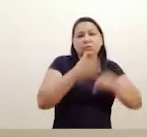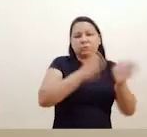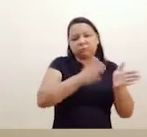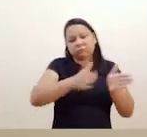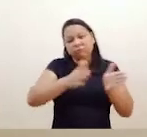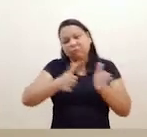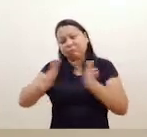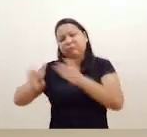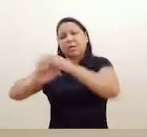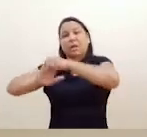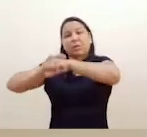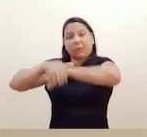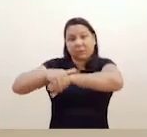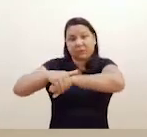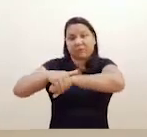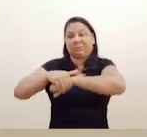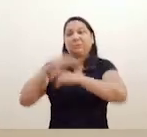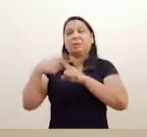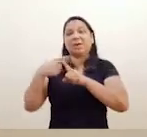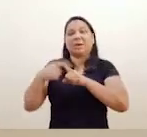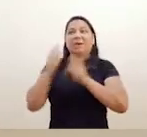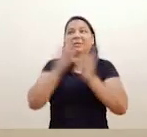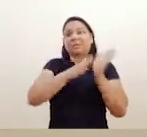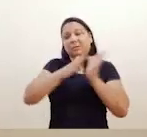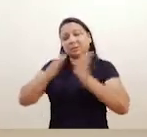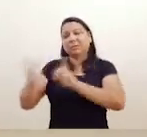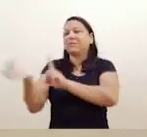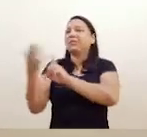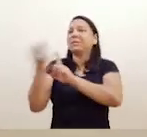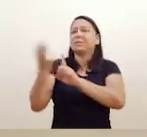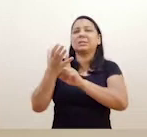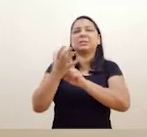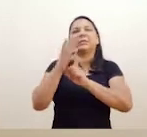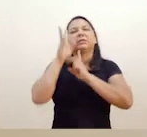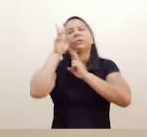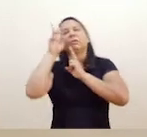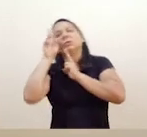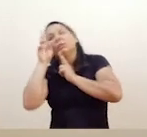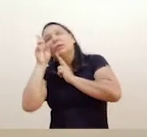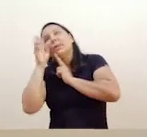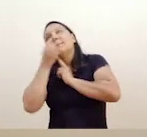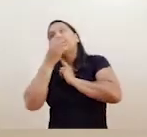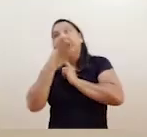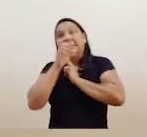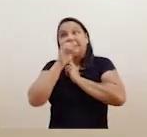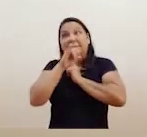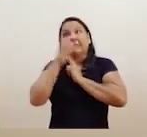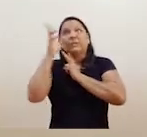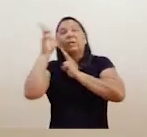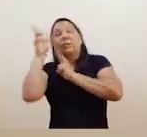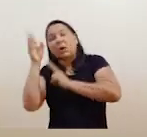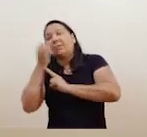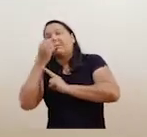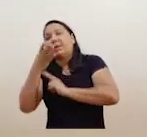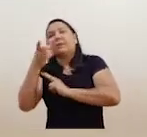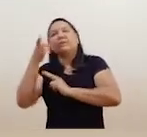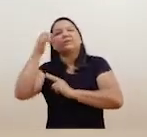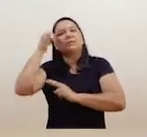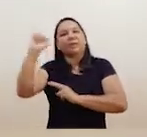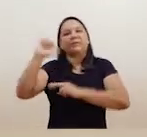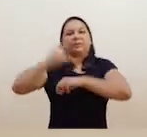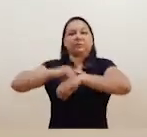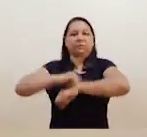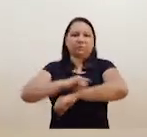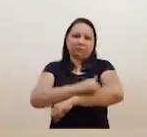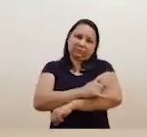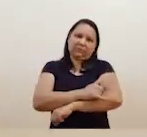A segunda dica é com relação a manter uma rotina noturna. A rotina noturna pode influenciar no seu sono com qualidade. E tendo um